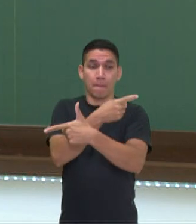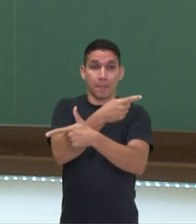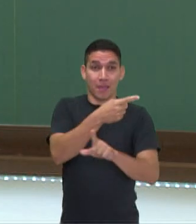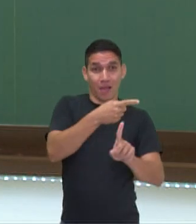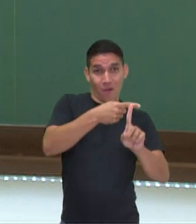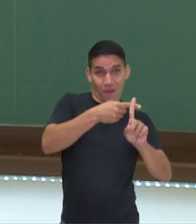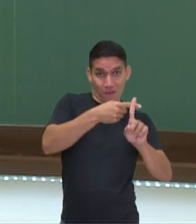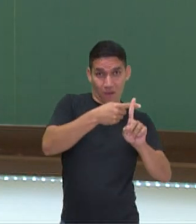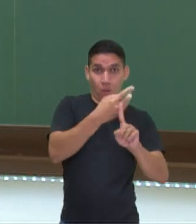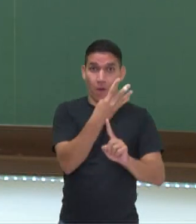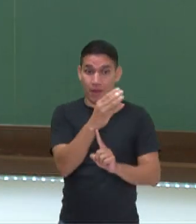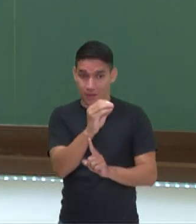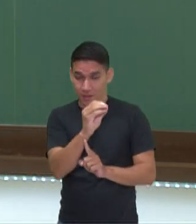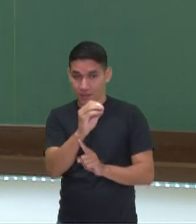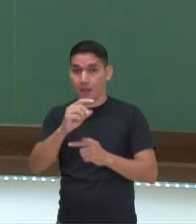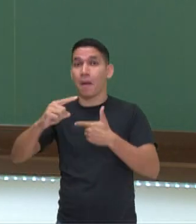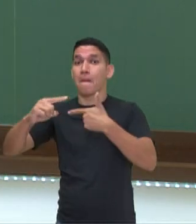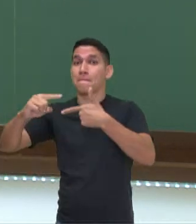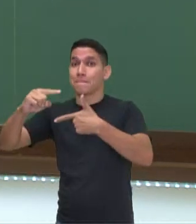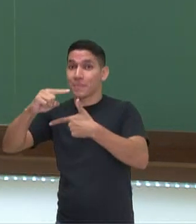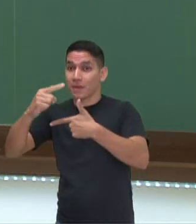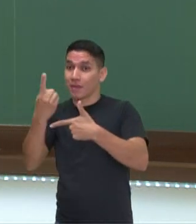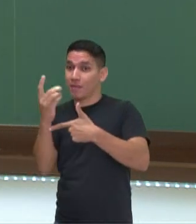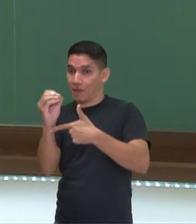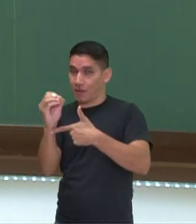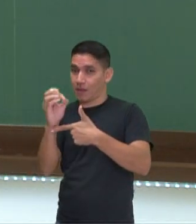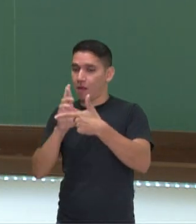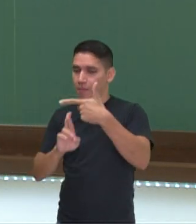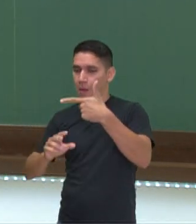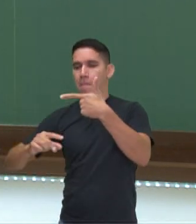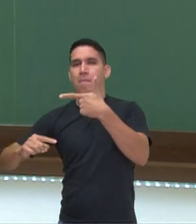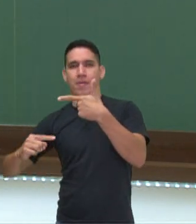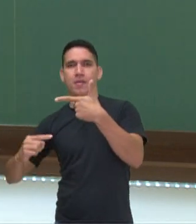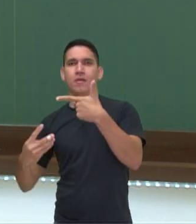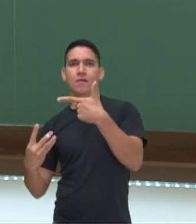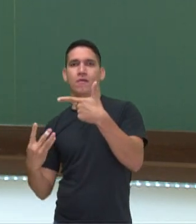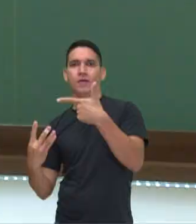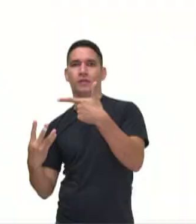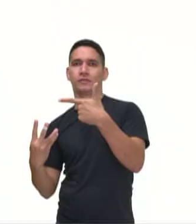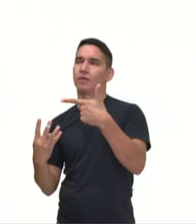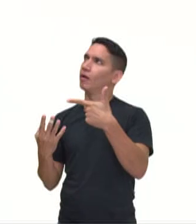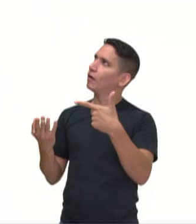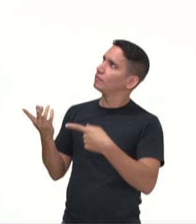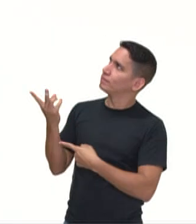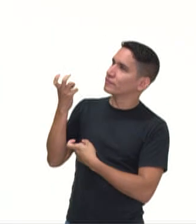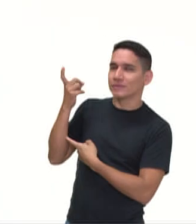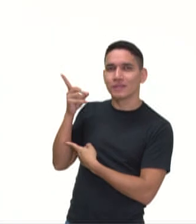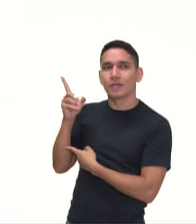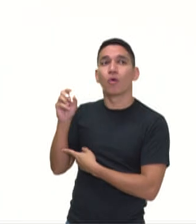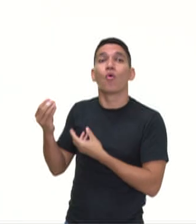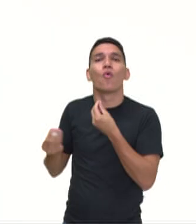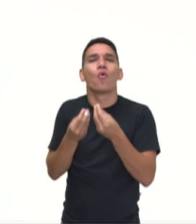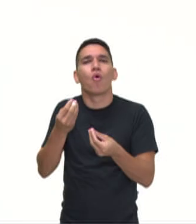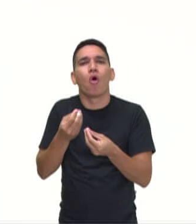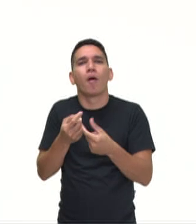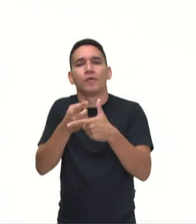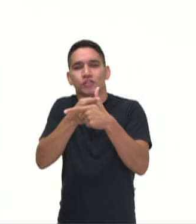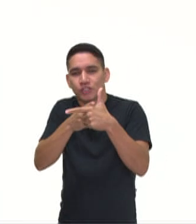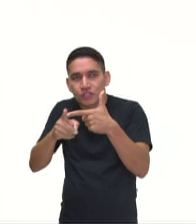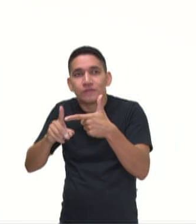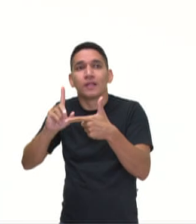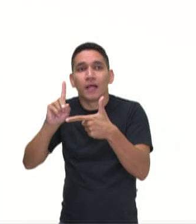por menos 10 que dá -4 ok ó veja como estou dividindo